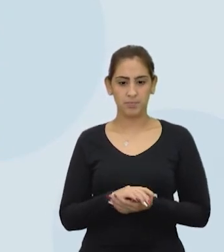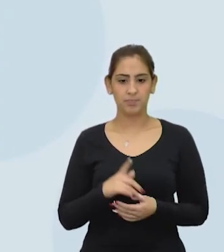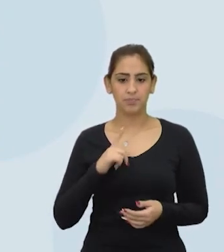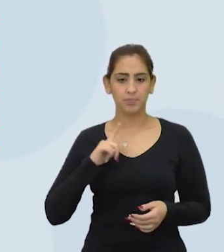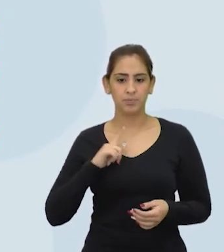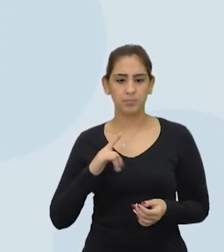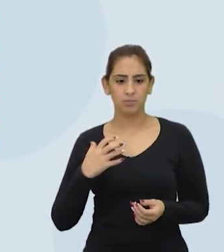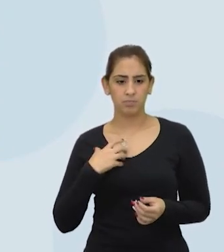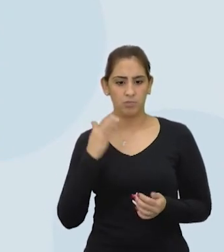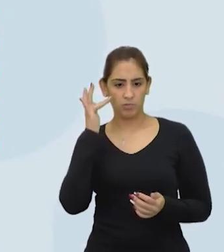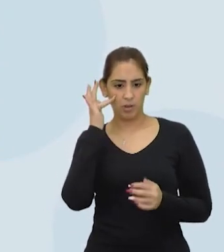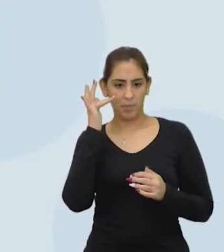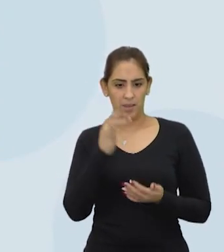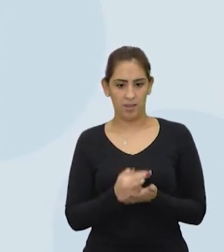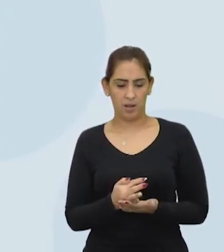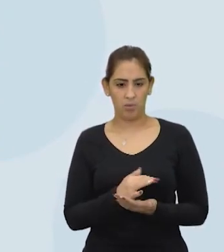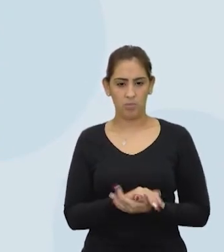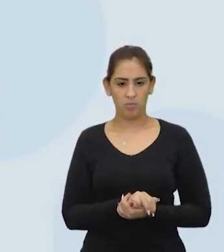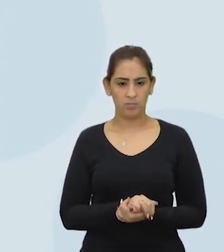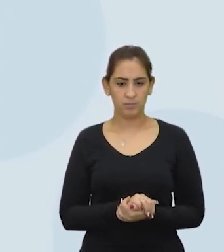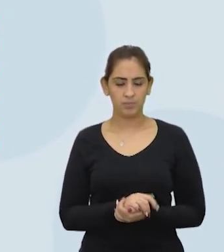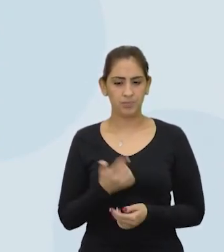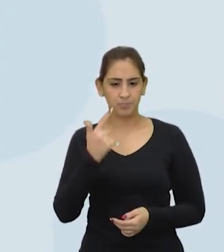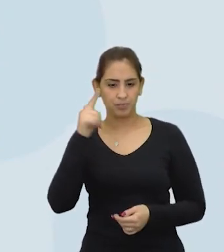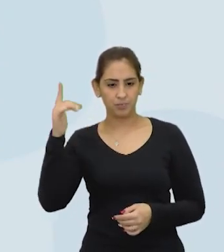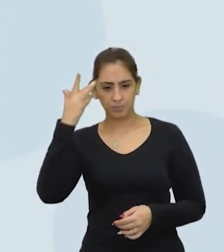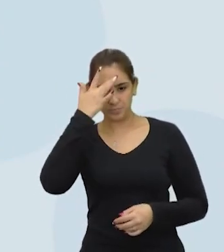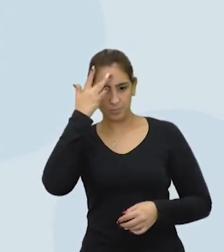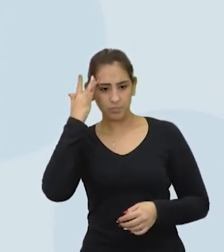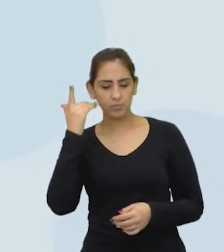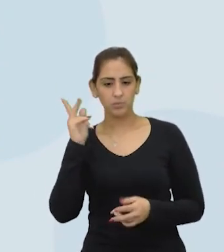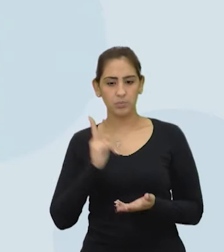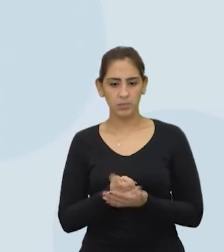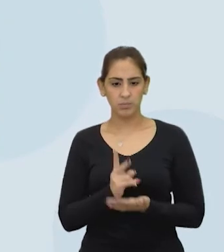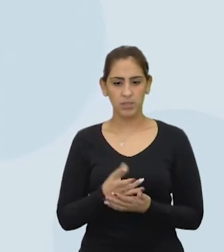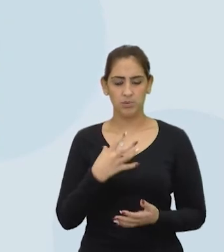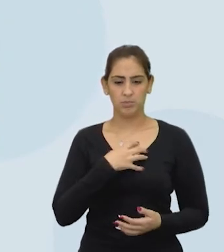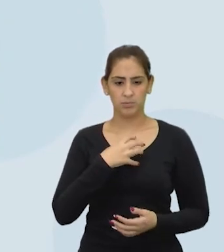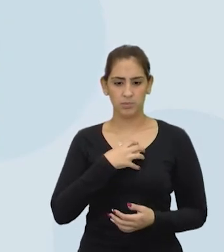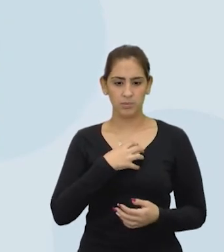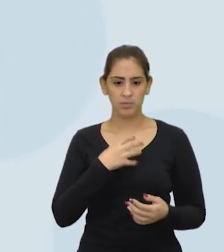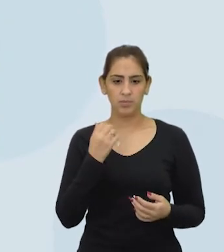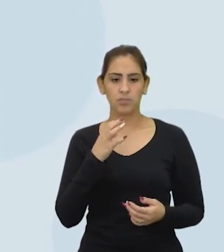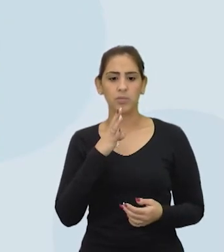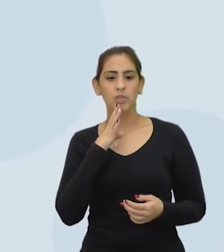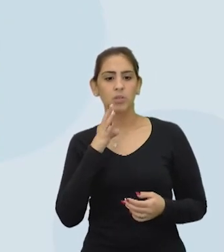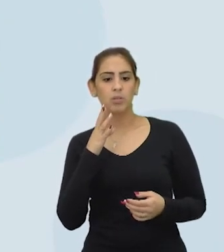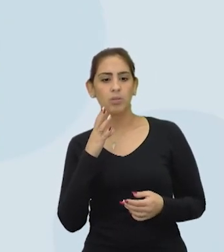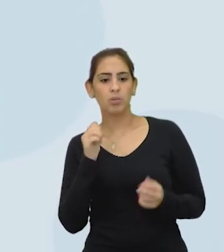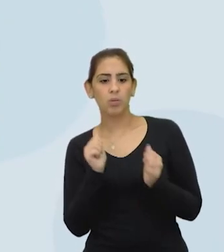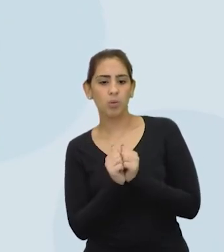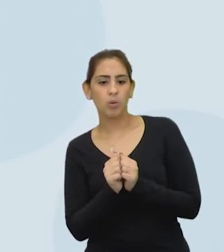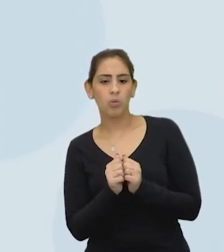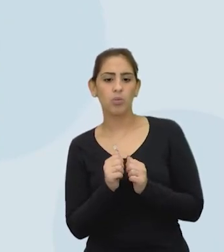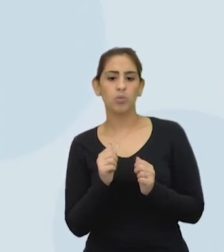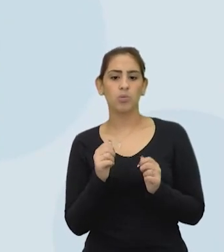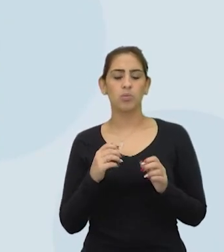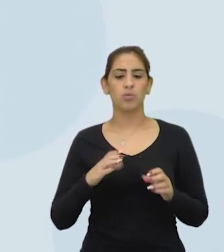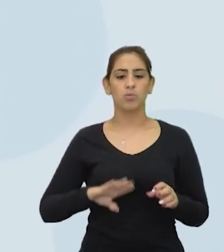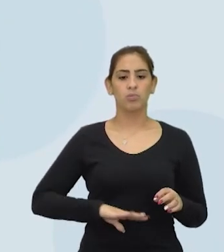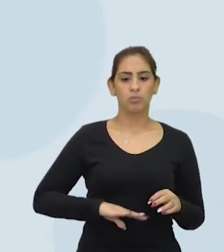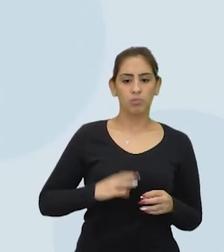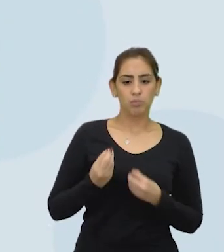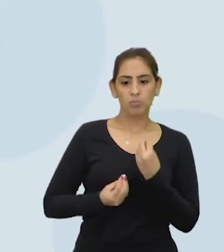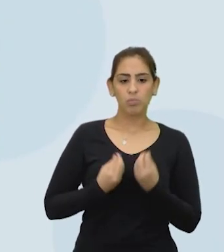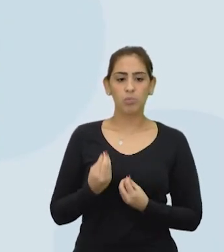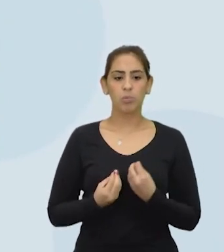ideia apresentada anteriormente. Outras expressões com o mesmo sentido poderia ser de acordo com, conforme, como, em